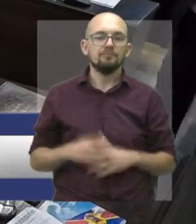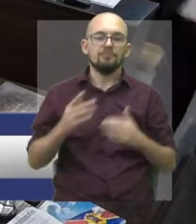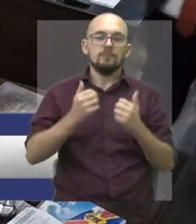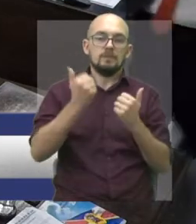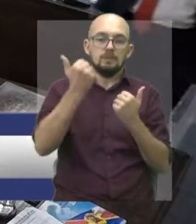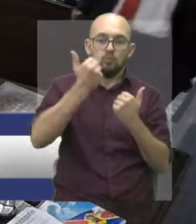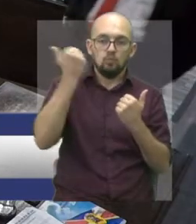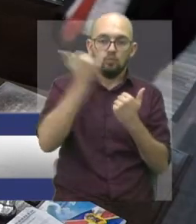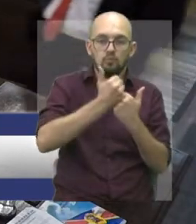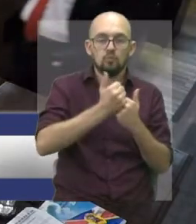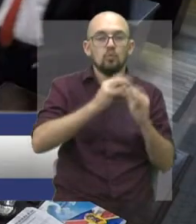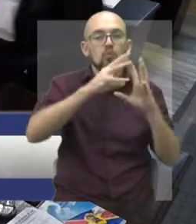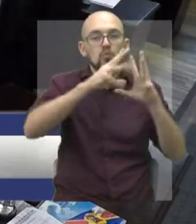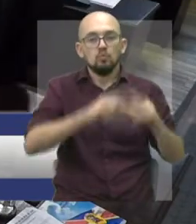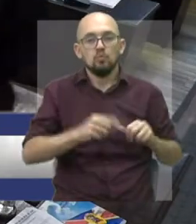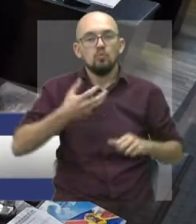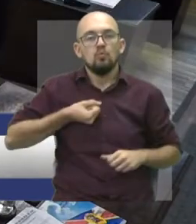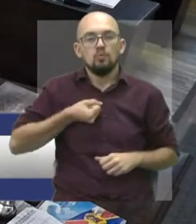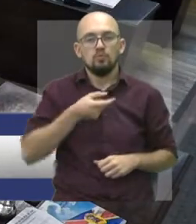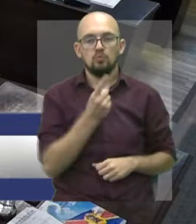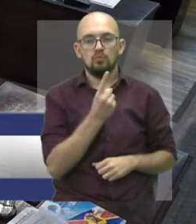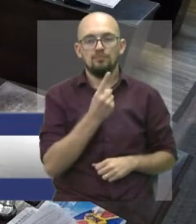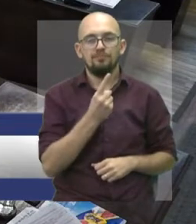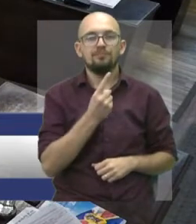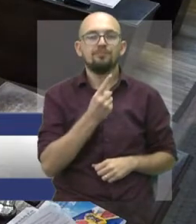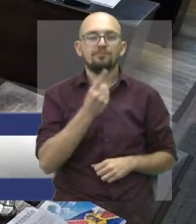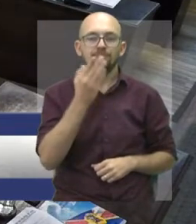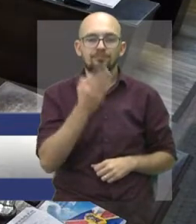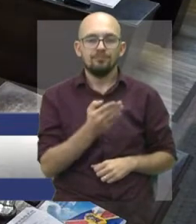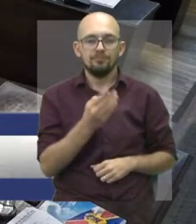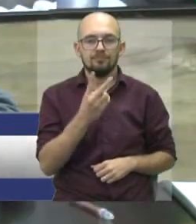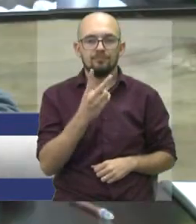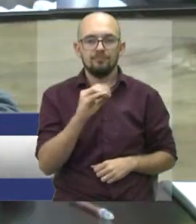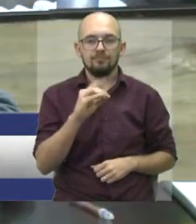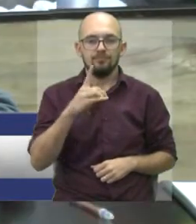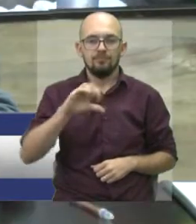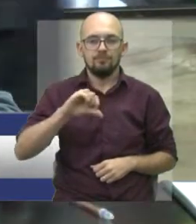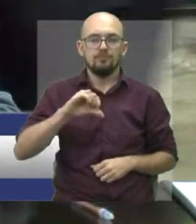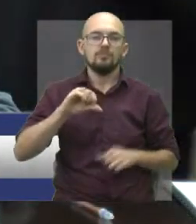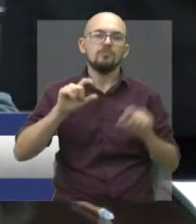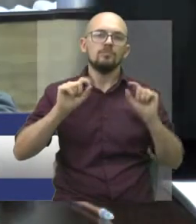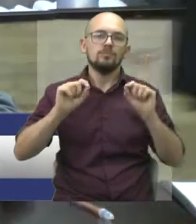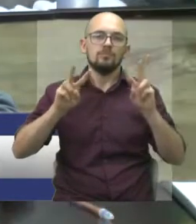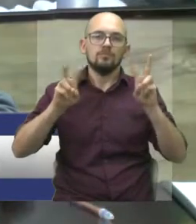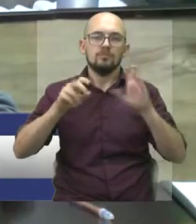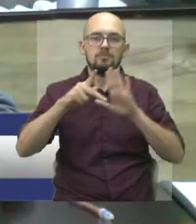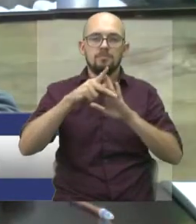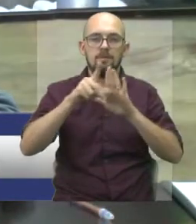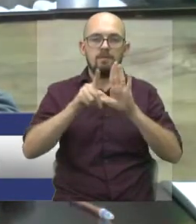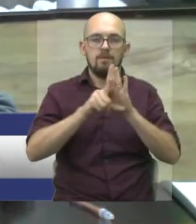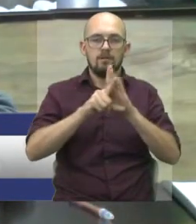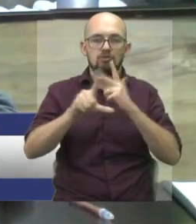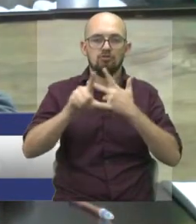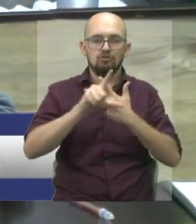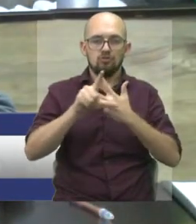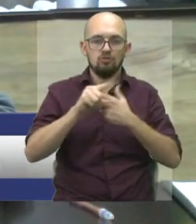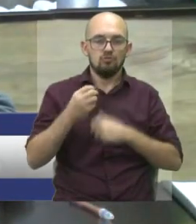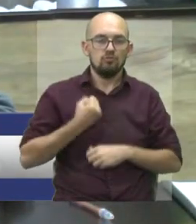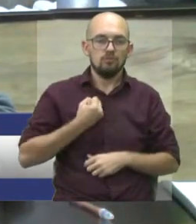Substitutivo total número 1/2019 ao projeto de lei legislativo número